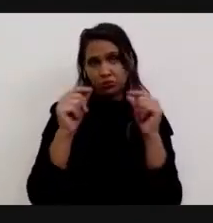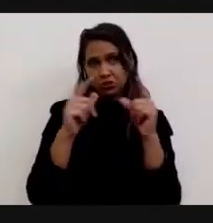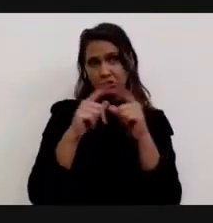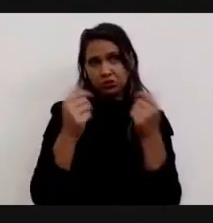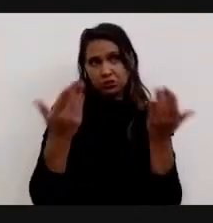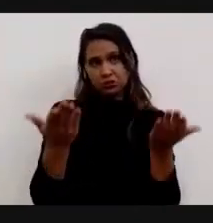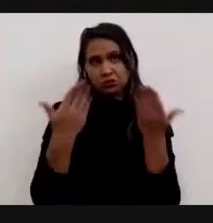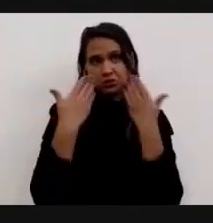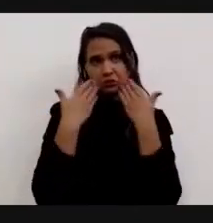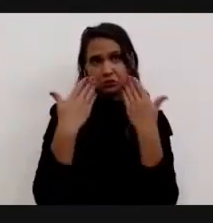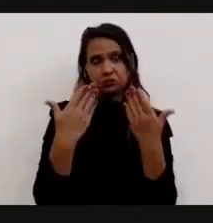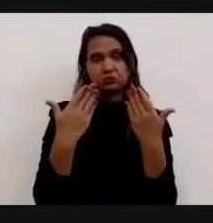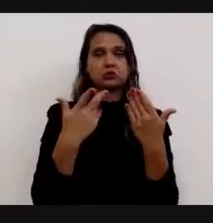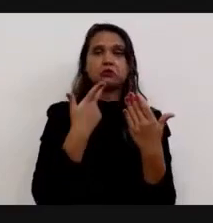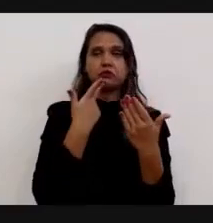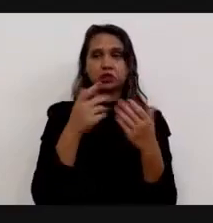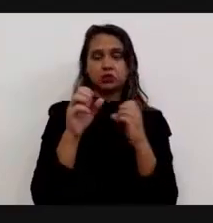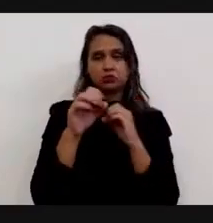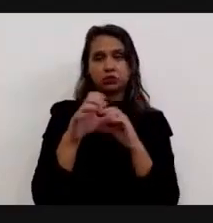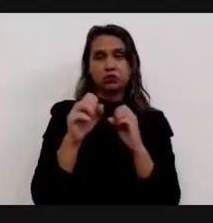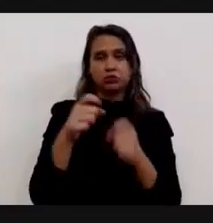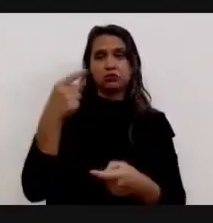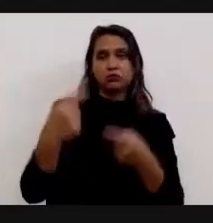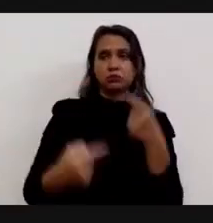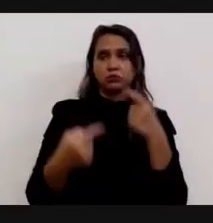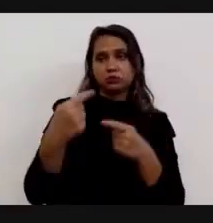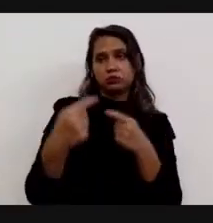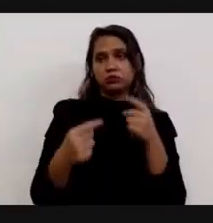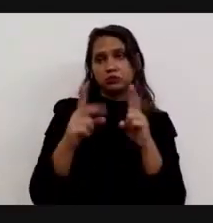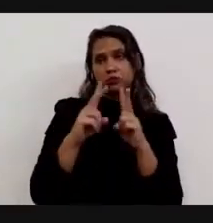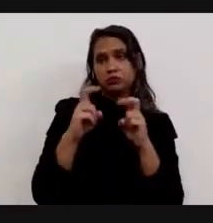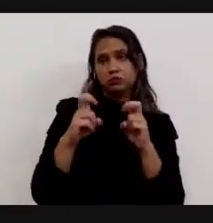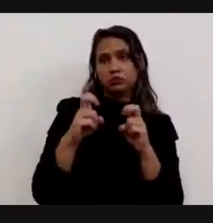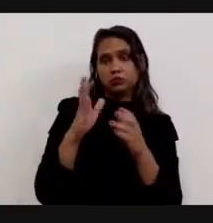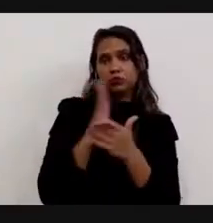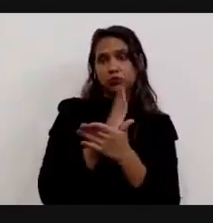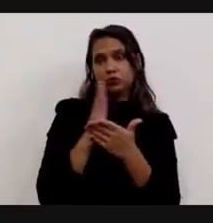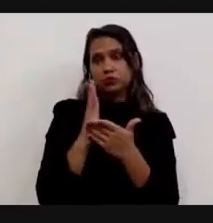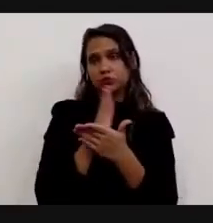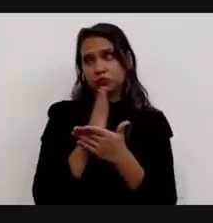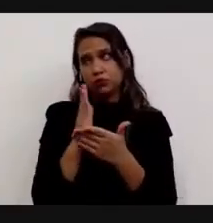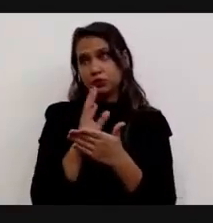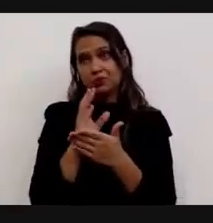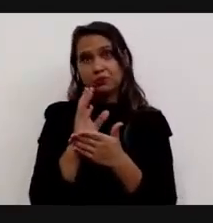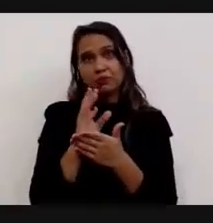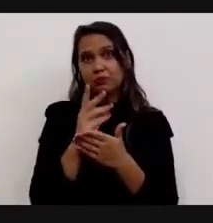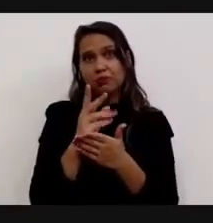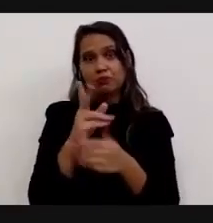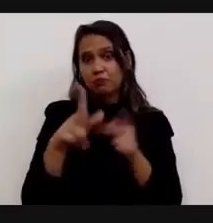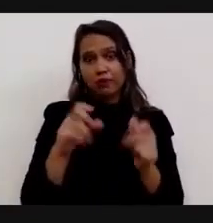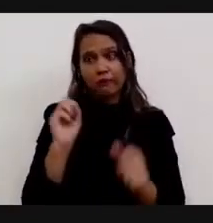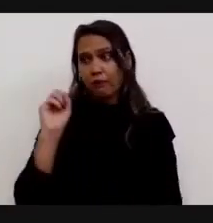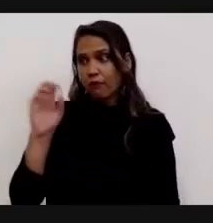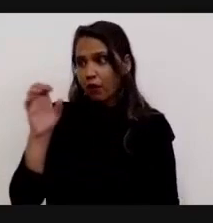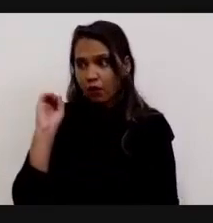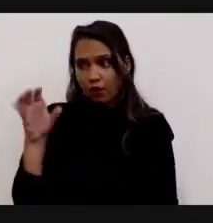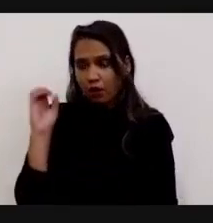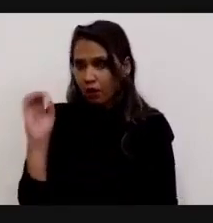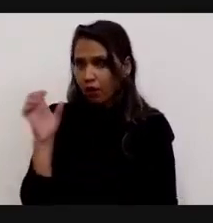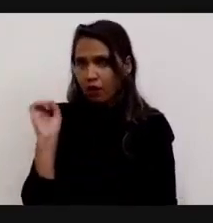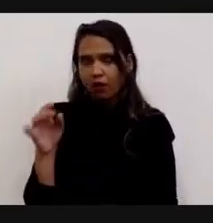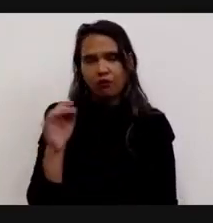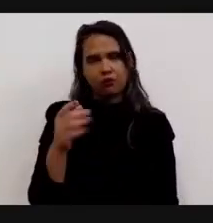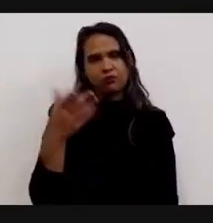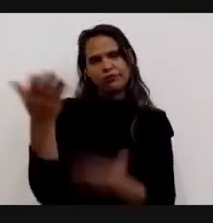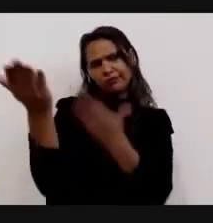legal, falando de educação política, um tema que às vezes como eu falei, o povo corre de política, gente. O povo corre de política. E